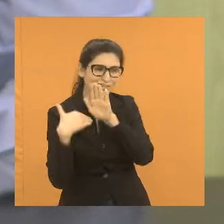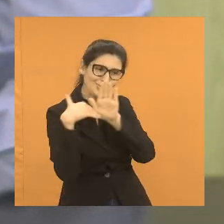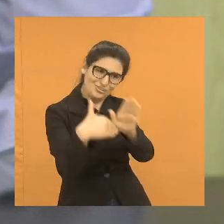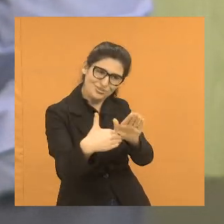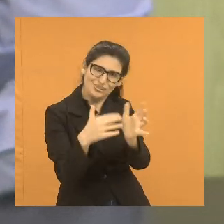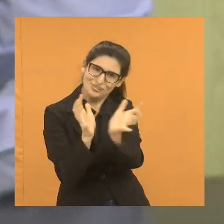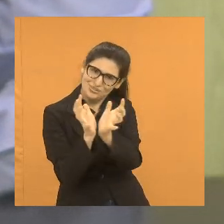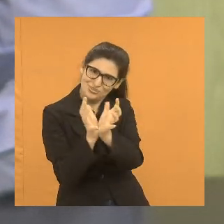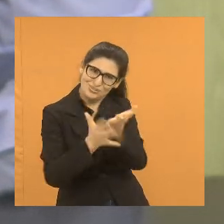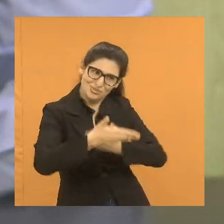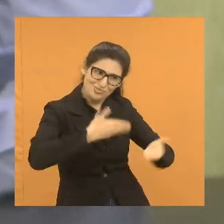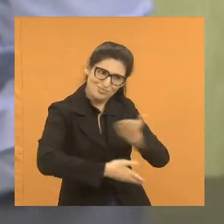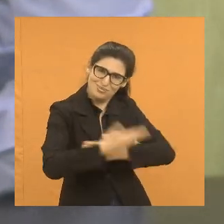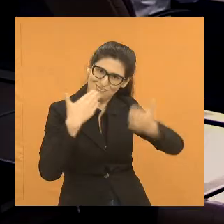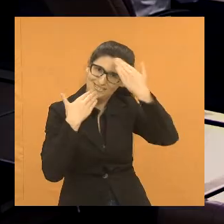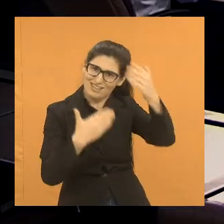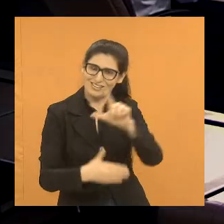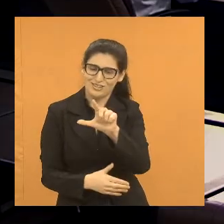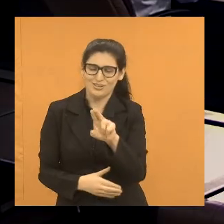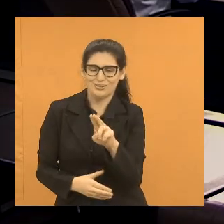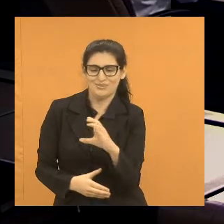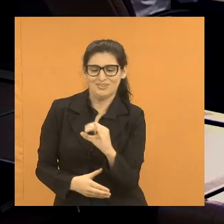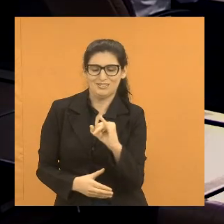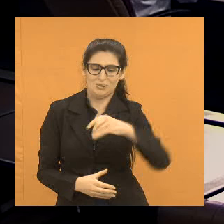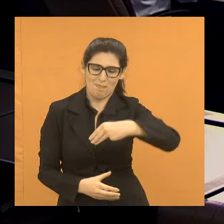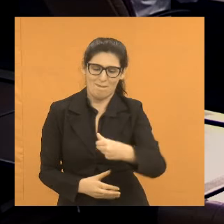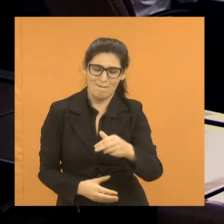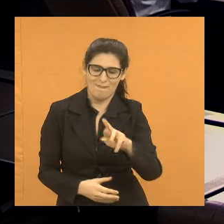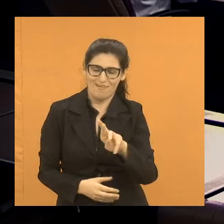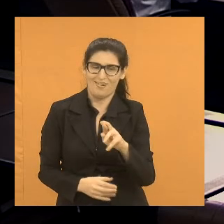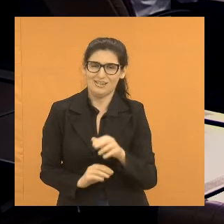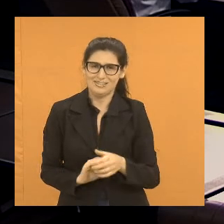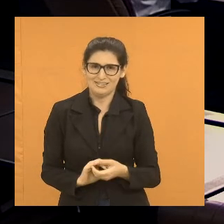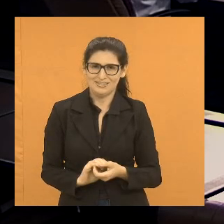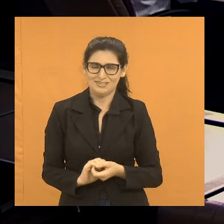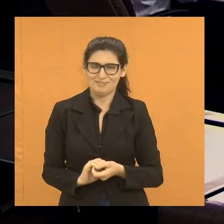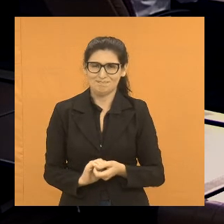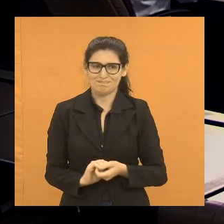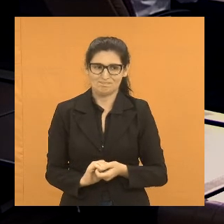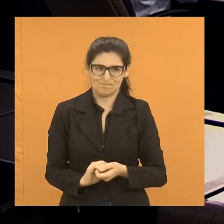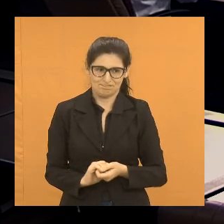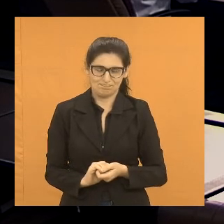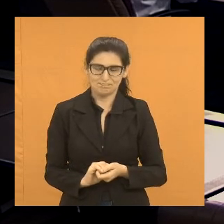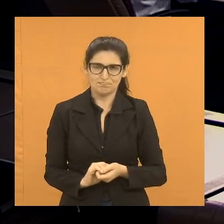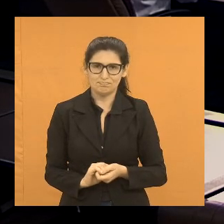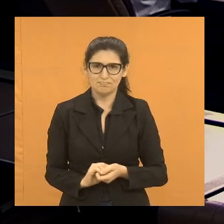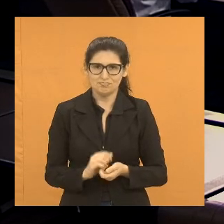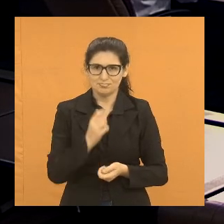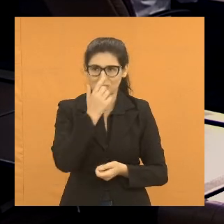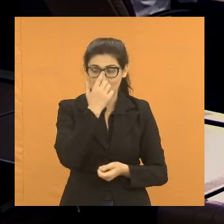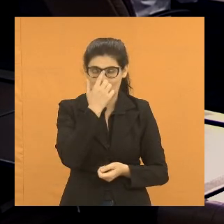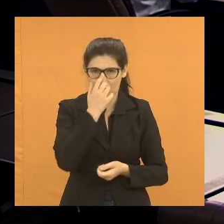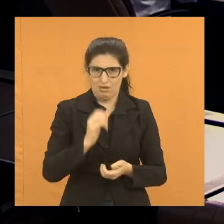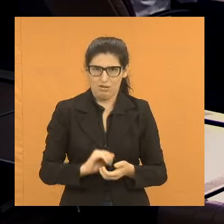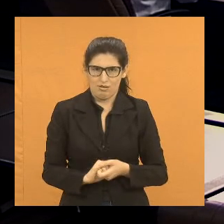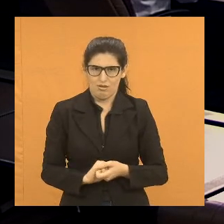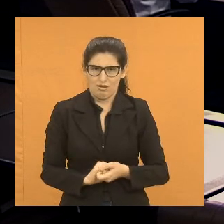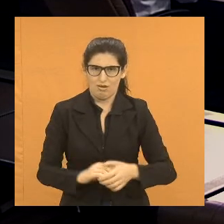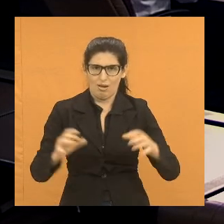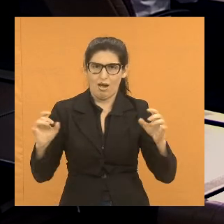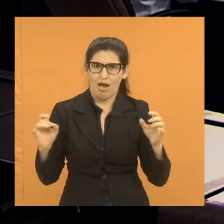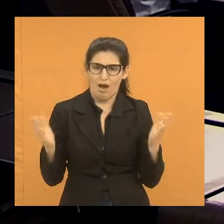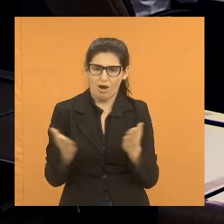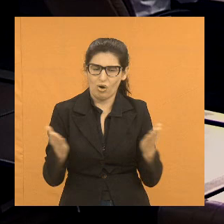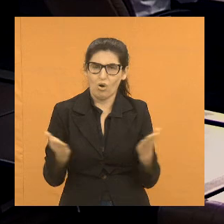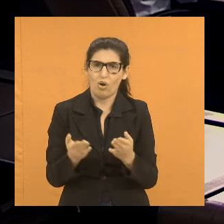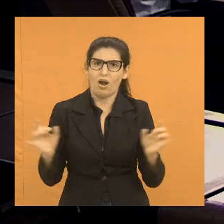minha equipe. Obrigada, Lucimar. Então, a gente está encerrando